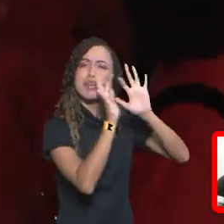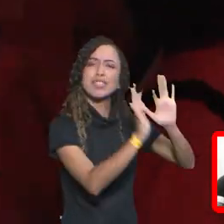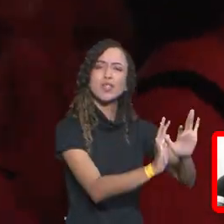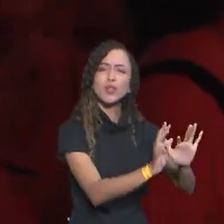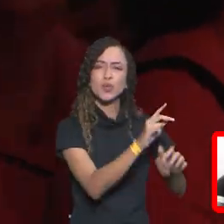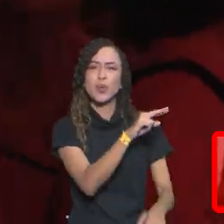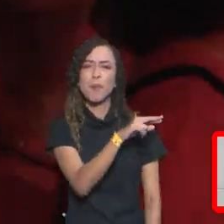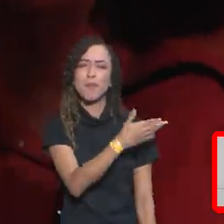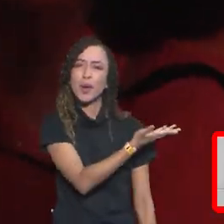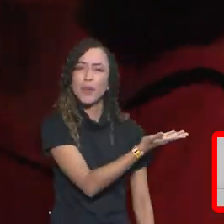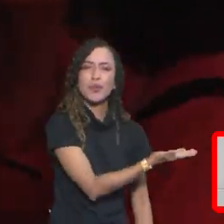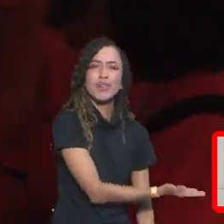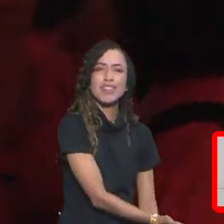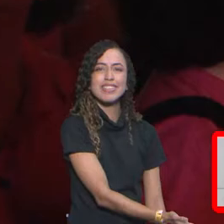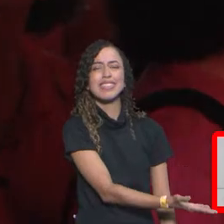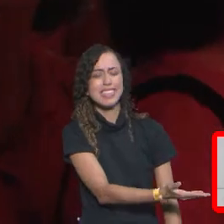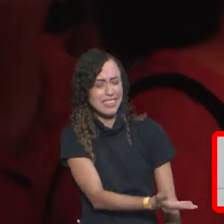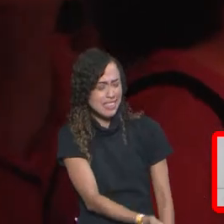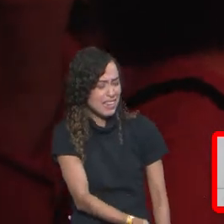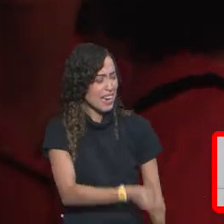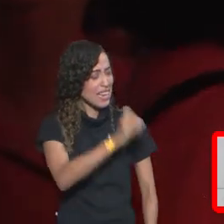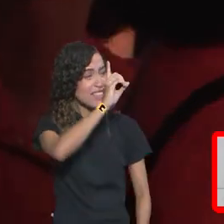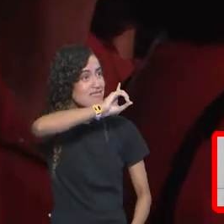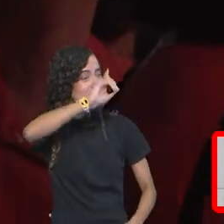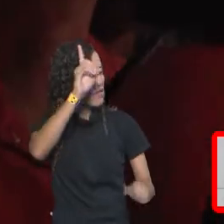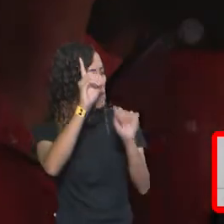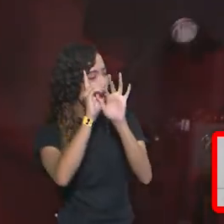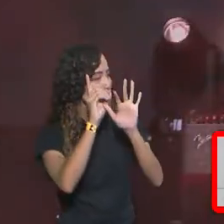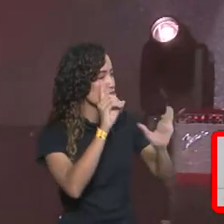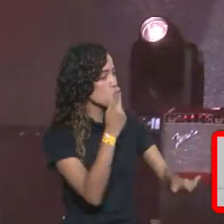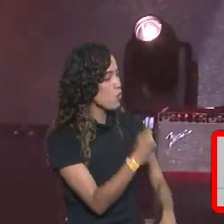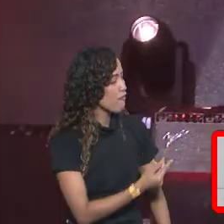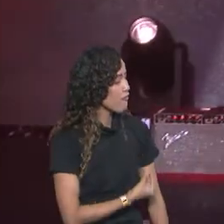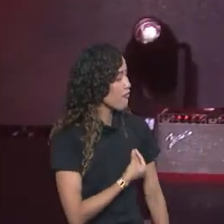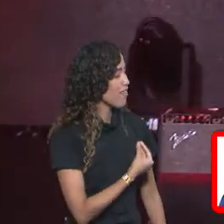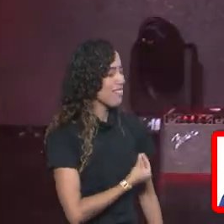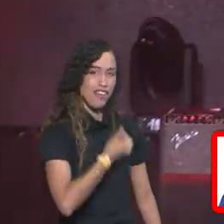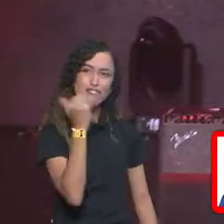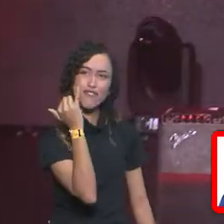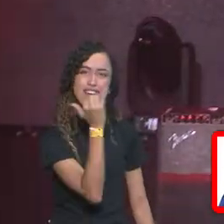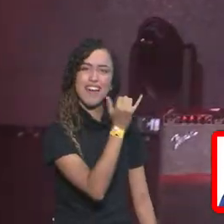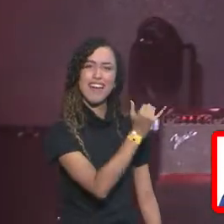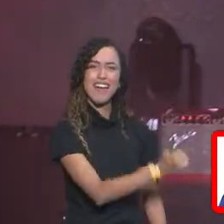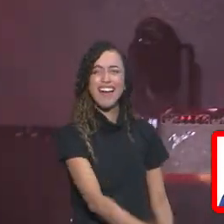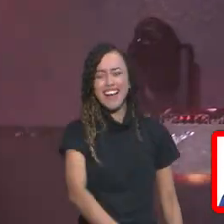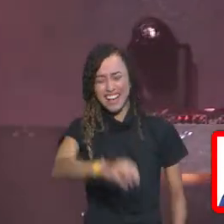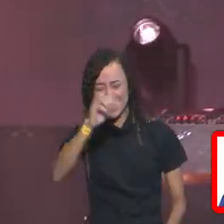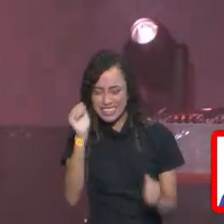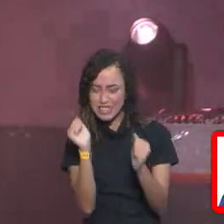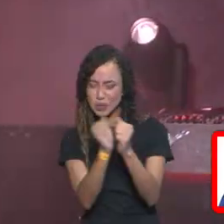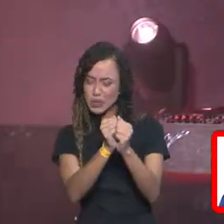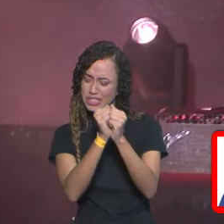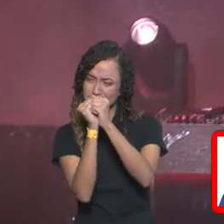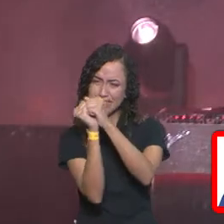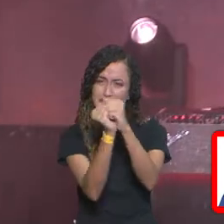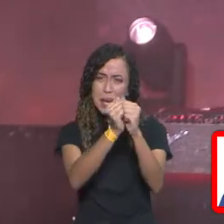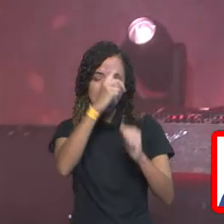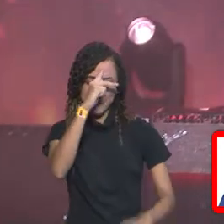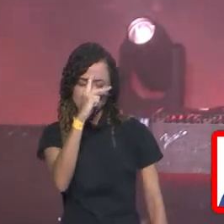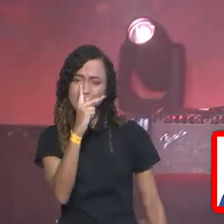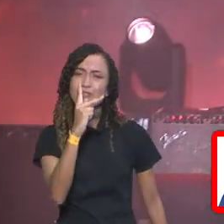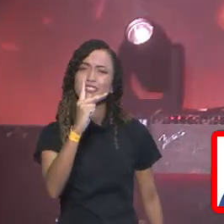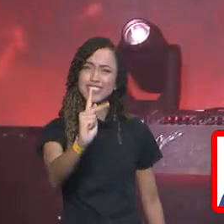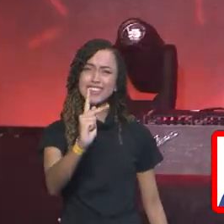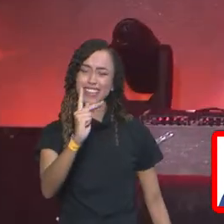do seu lado tira é contigo é bom dia benção de Deus mas tudo bem é contigo é